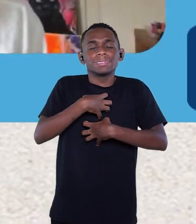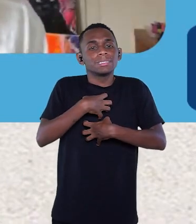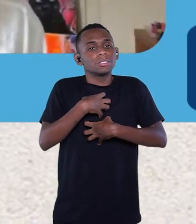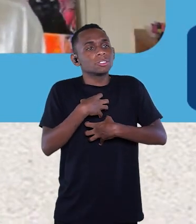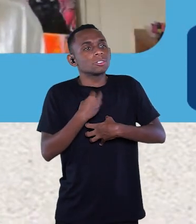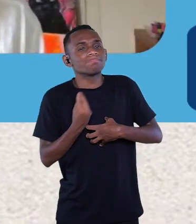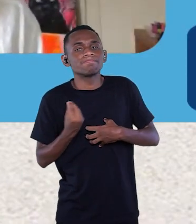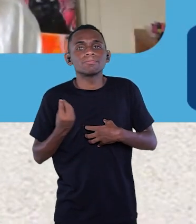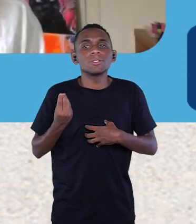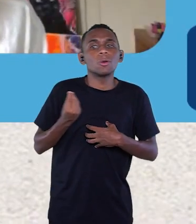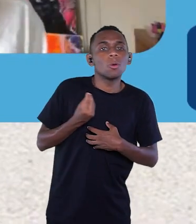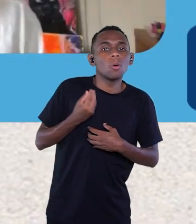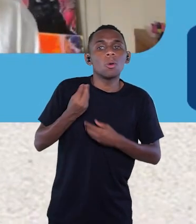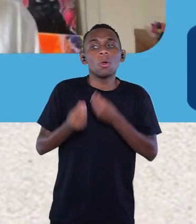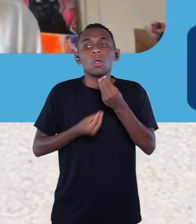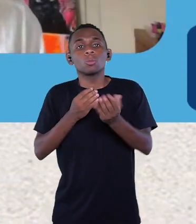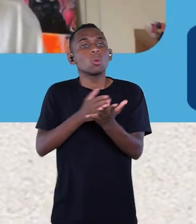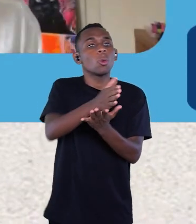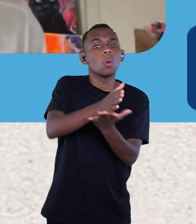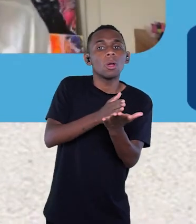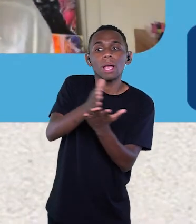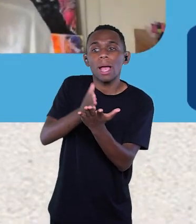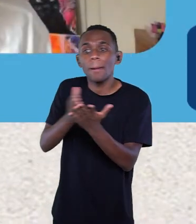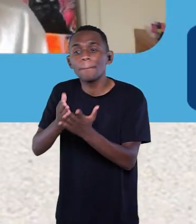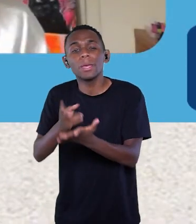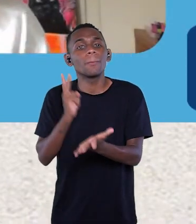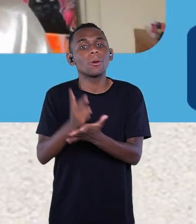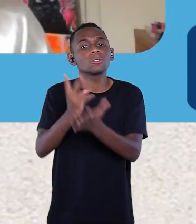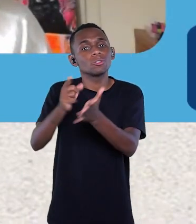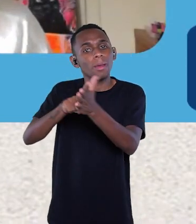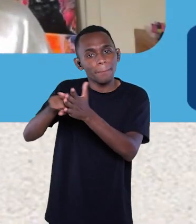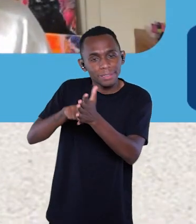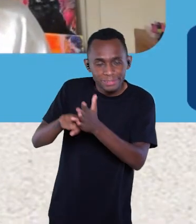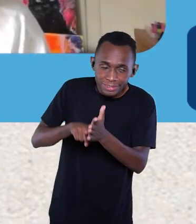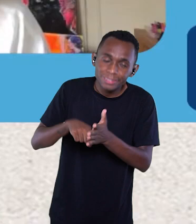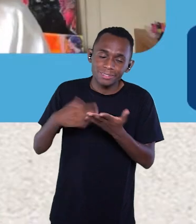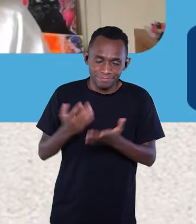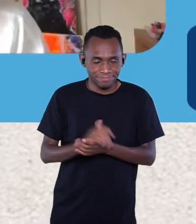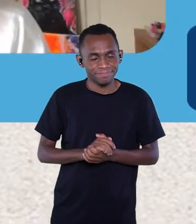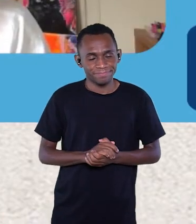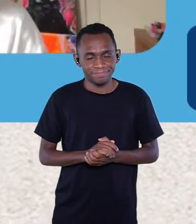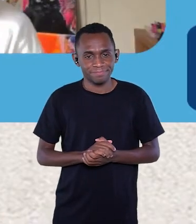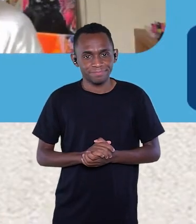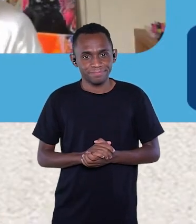sentindo um pouco onde que eu vou estar para continuar a pesquisa mesmo, né?